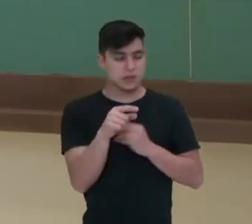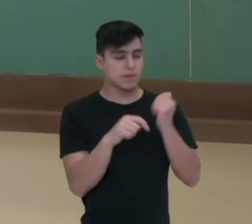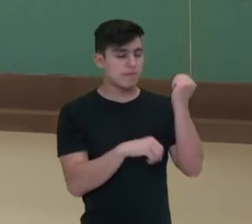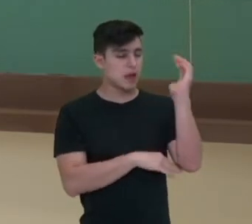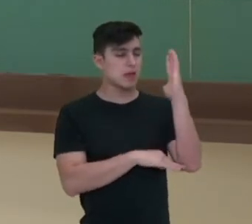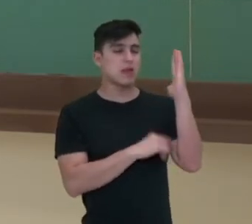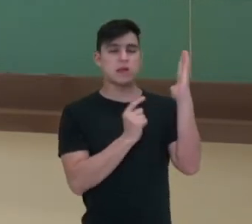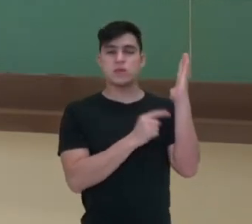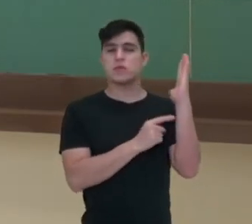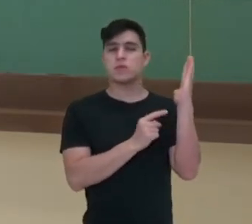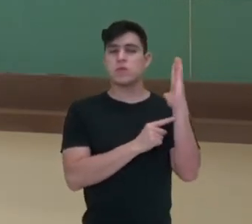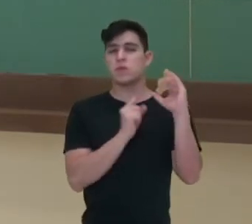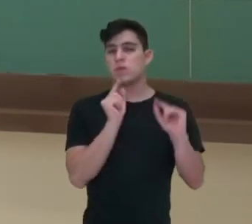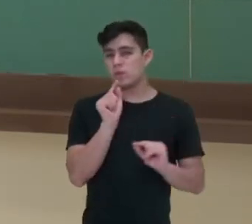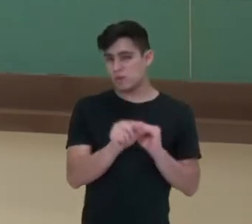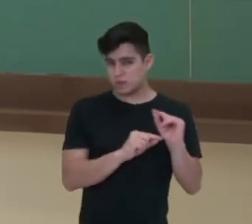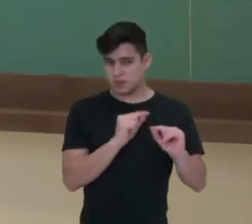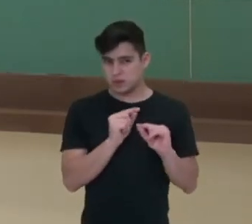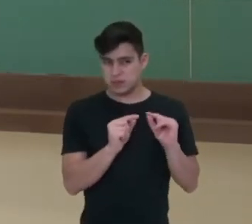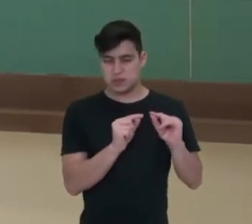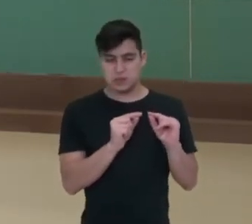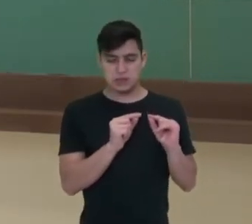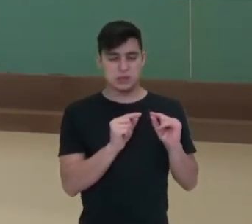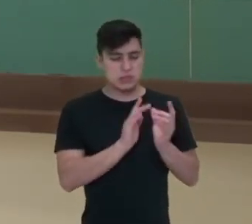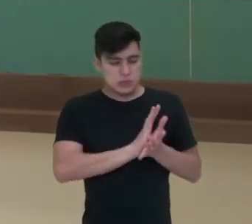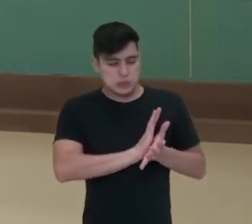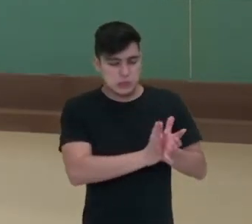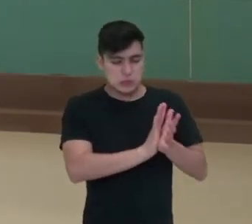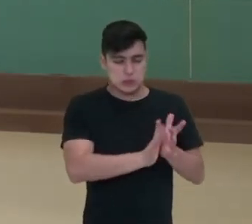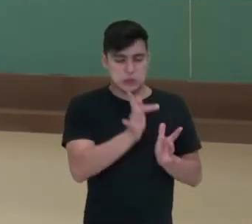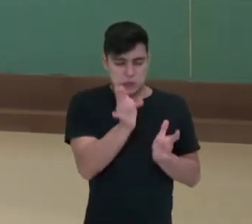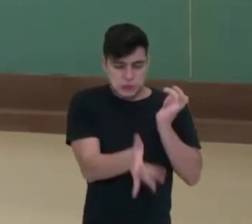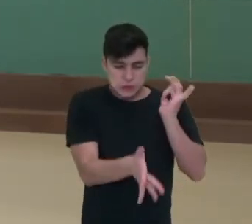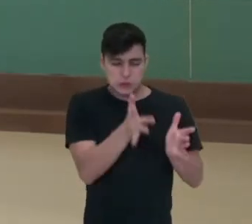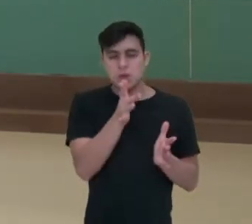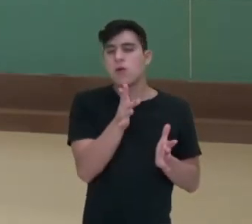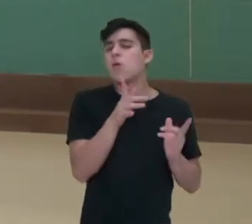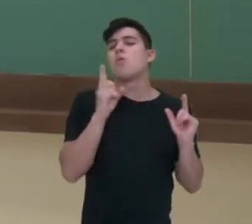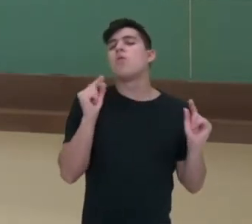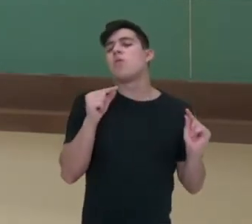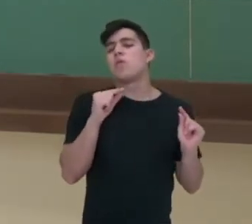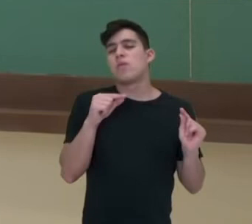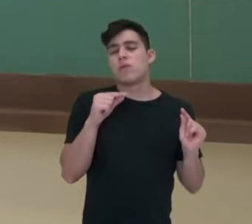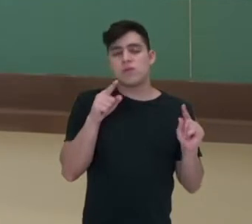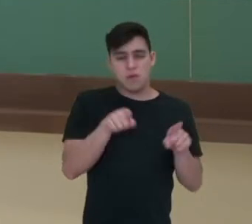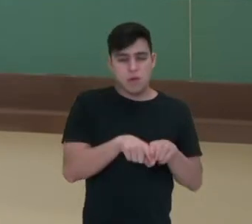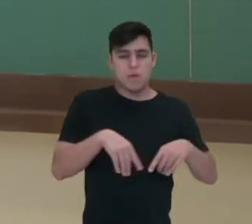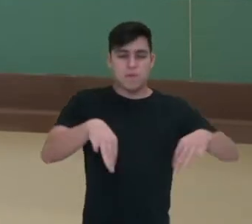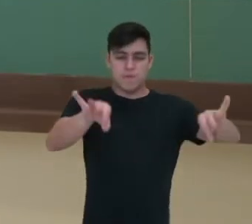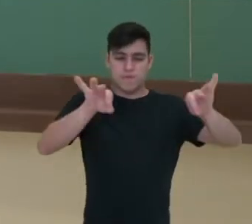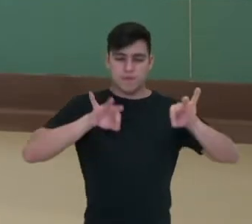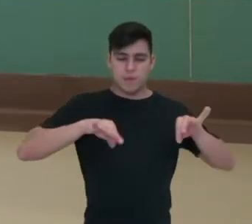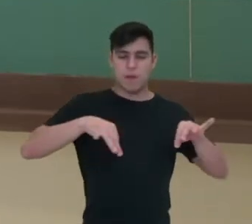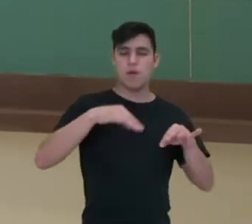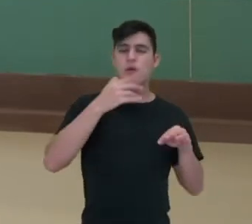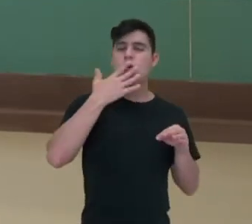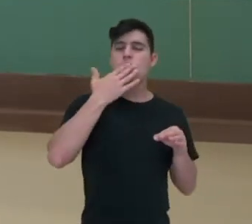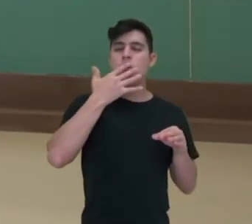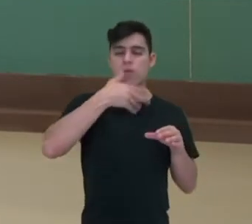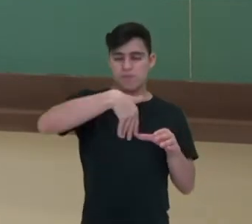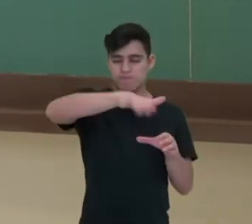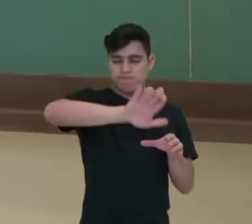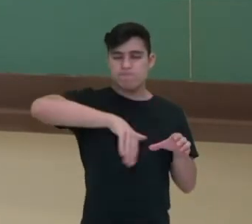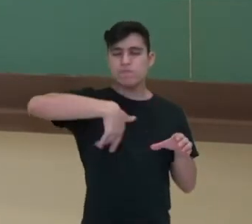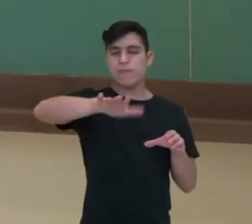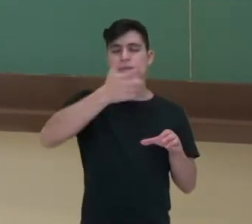madeira, os líquidos ali, os resíduos explorados dela sendo utilizados na indústria têxtil para a produção de